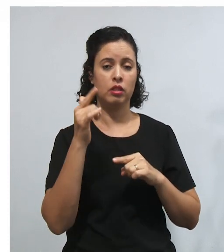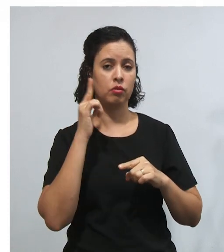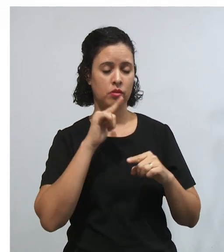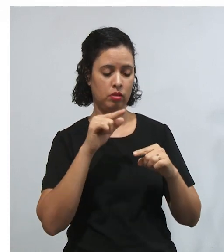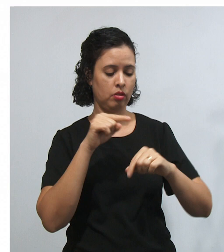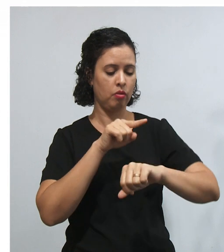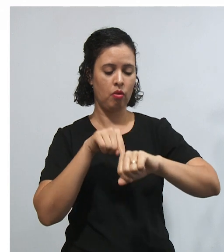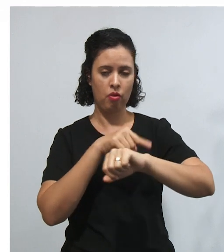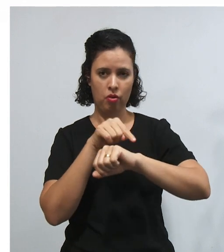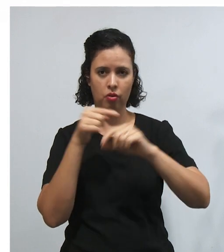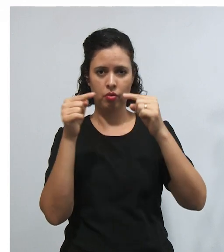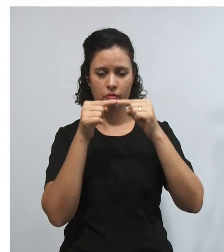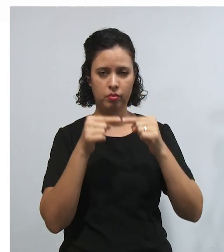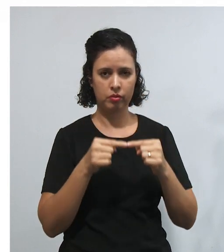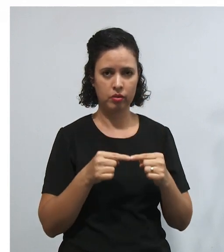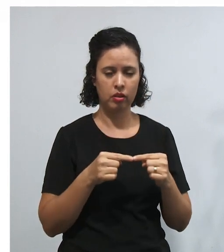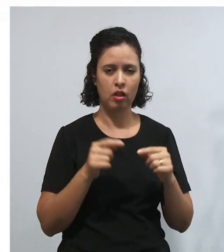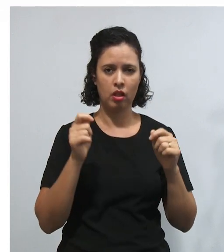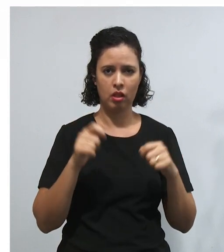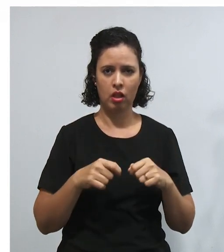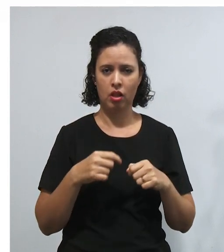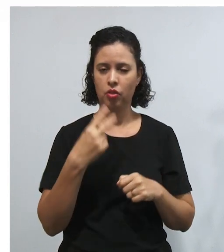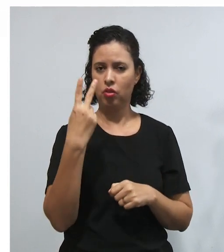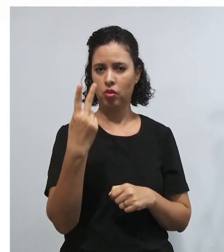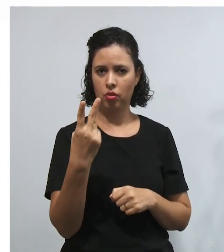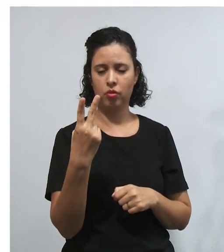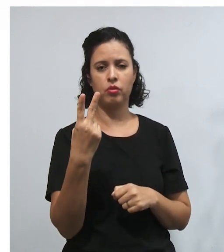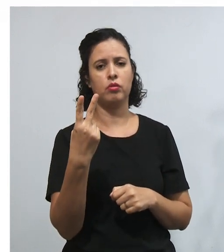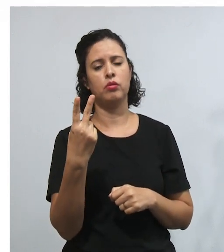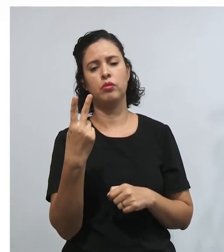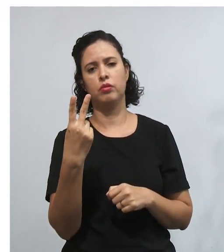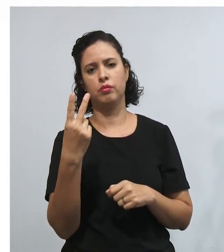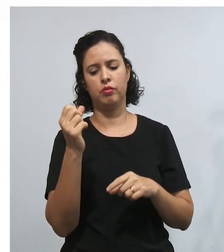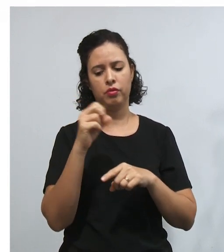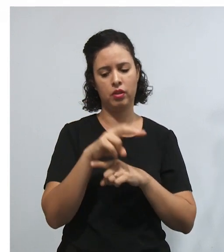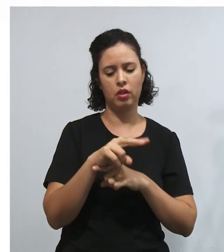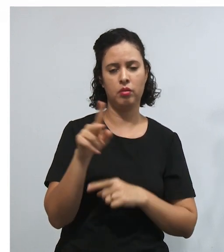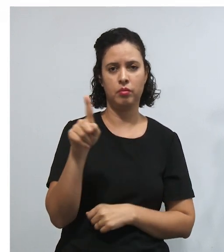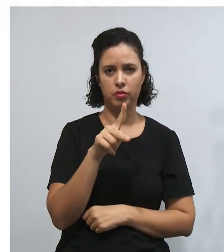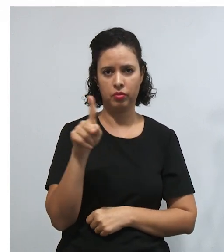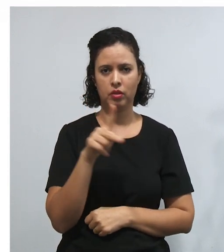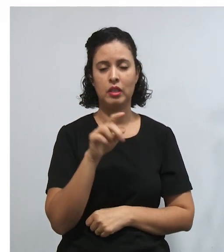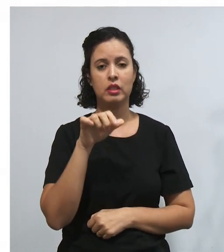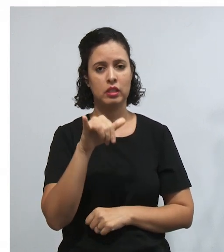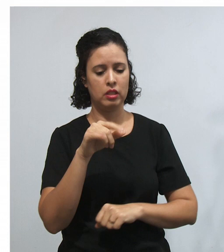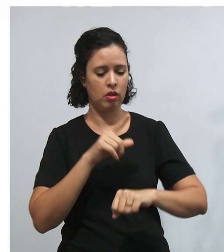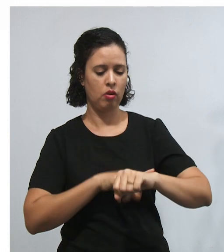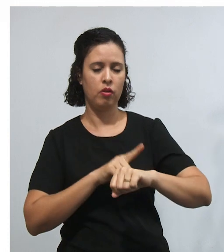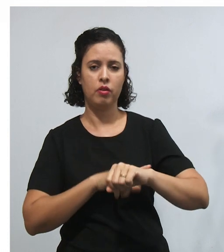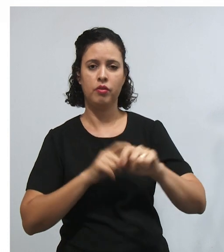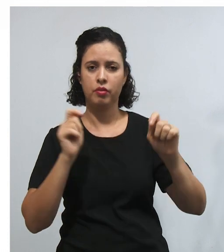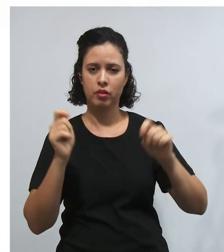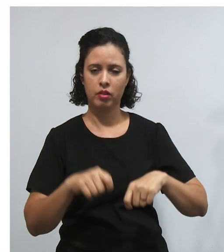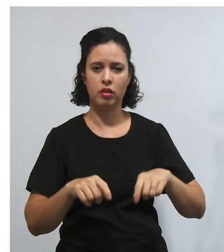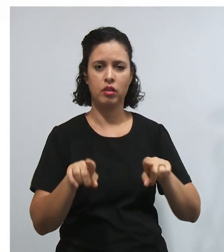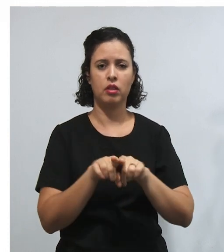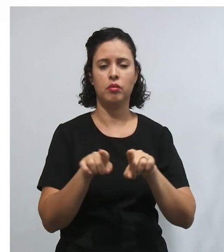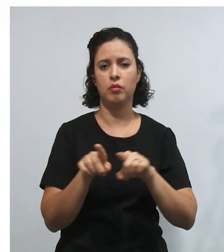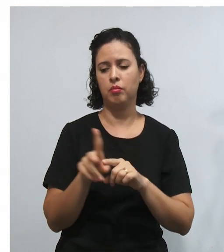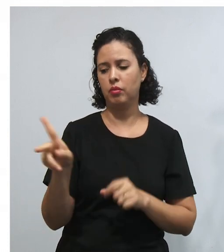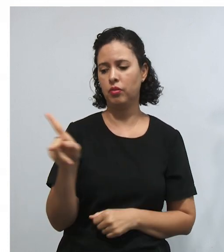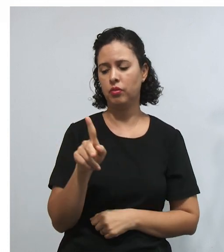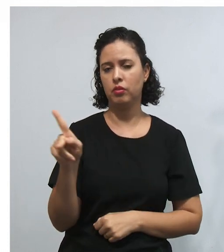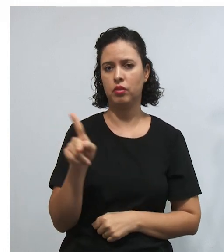né? Ou seja, a pessoa pode ter 2 cargos de professor, se tiver compatibilidade de horário, pode ter um cargo